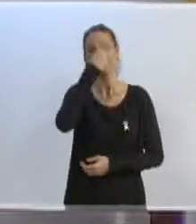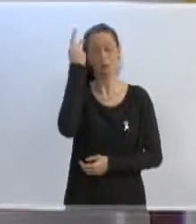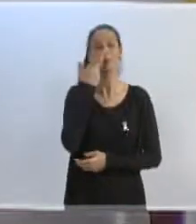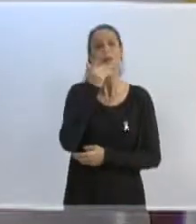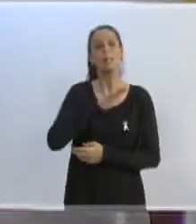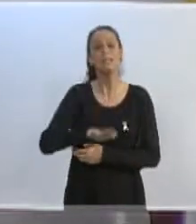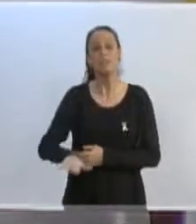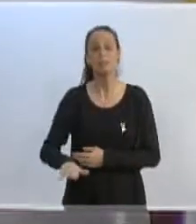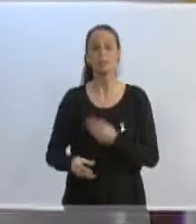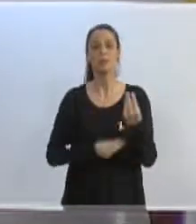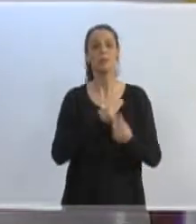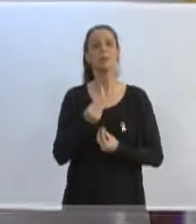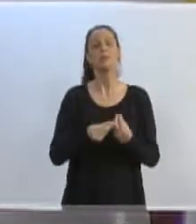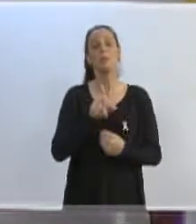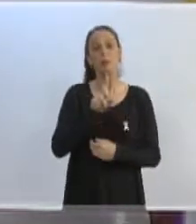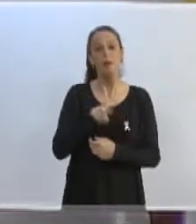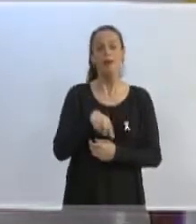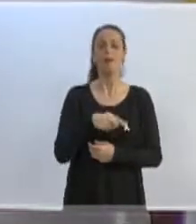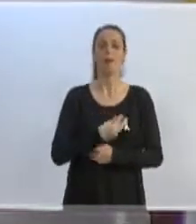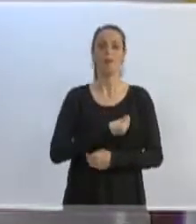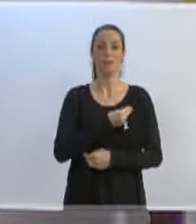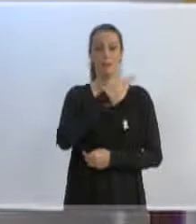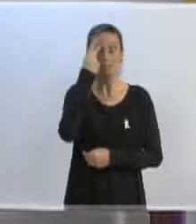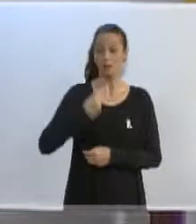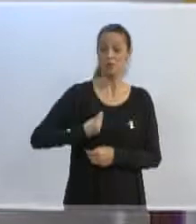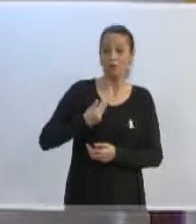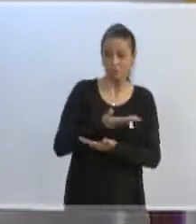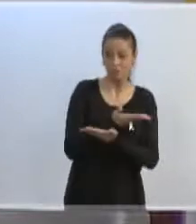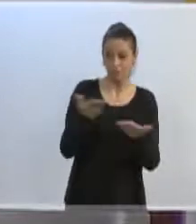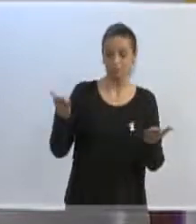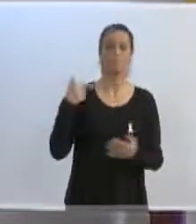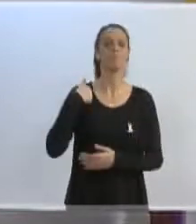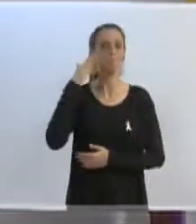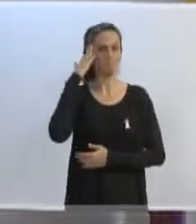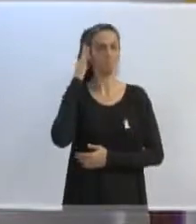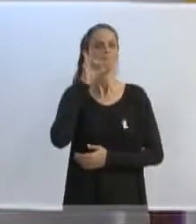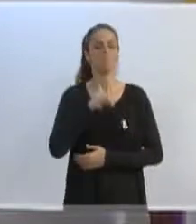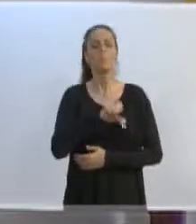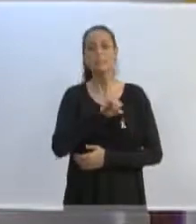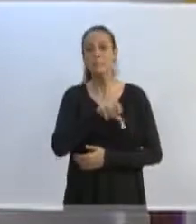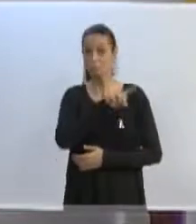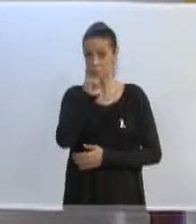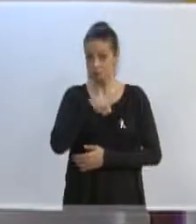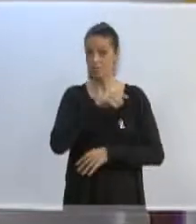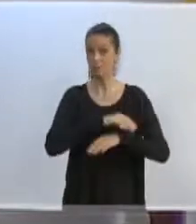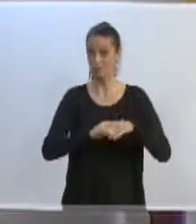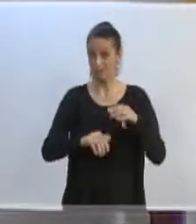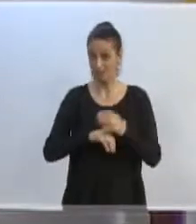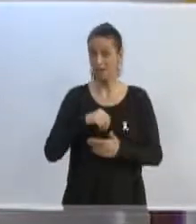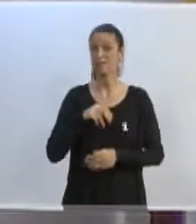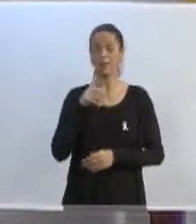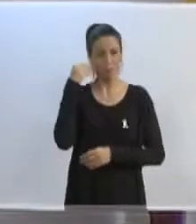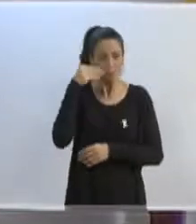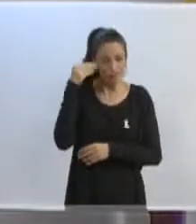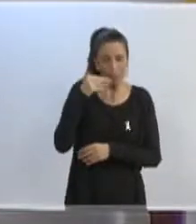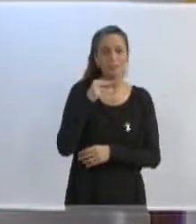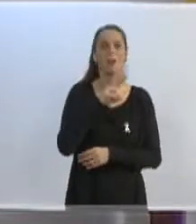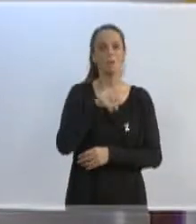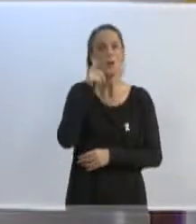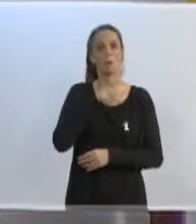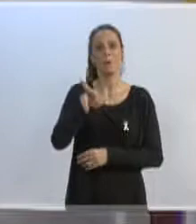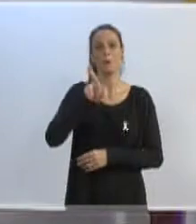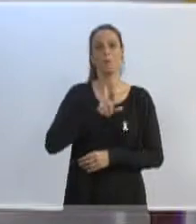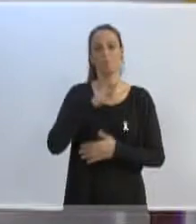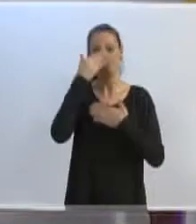crianças, como é a vida das pessoas que estão aqui hoje. Eu tenho certeza que, se vocês fizerem isso, vocês vão saber a resposta.